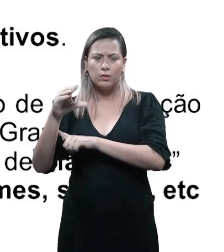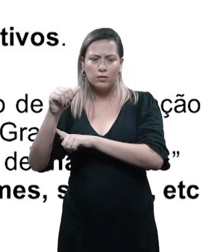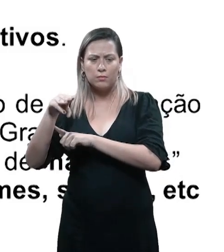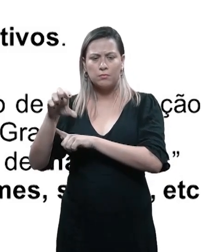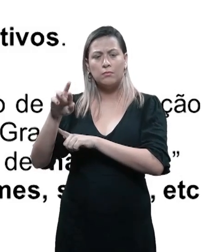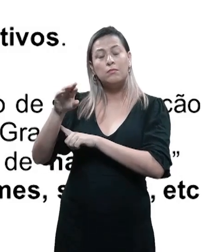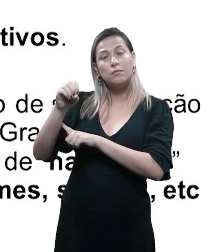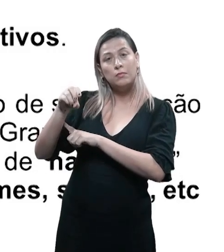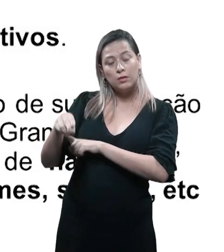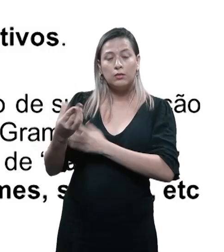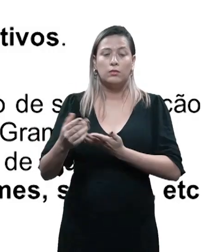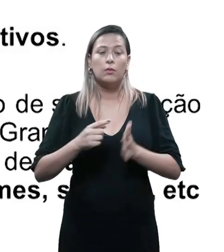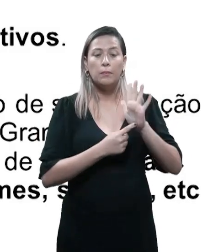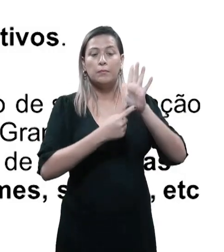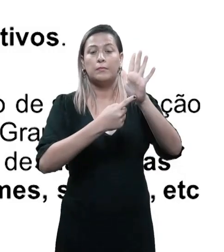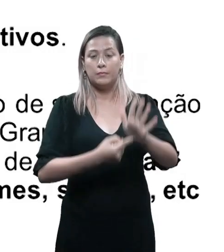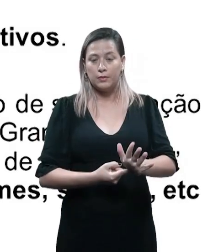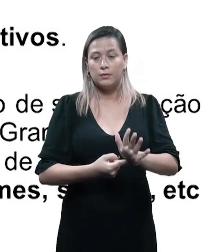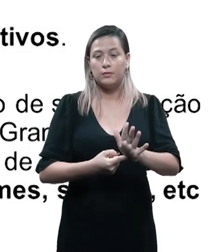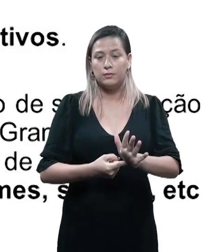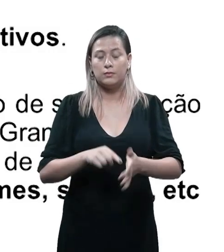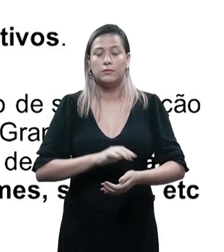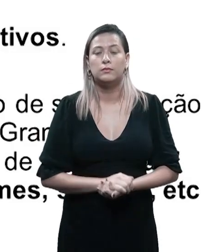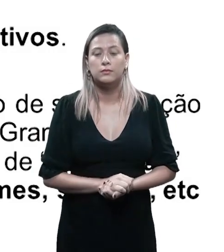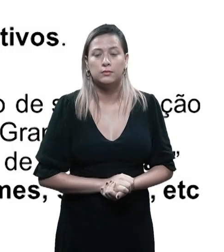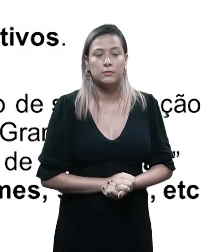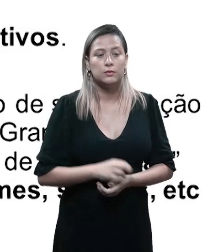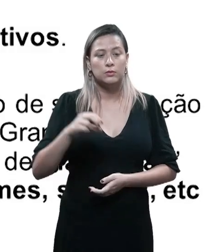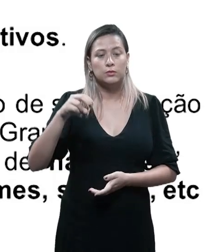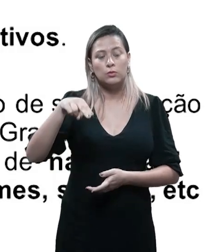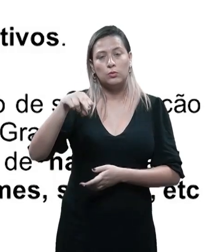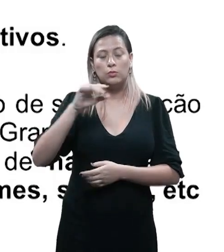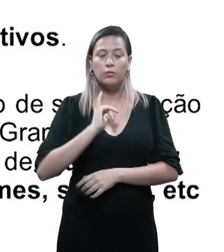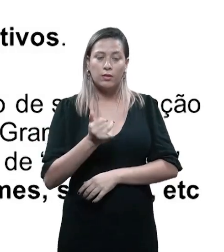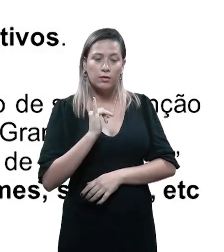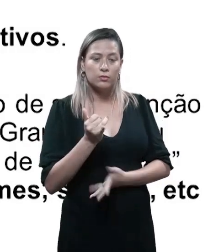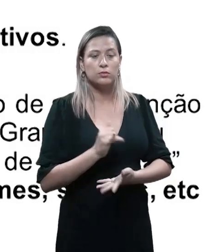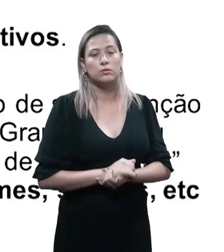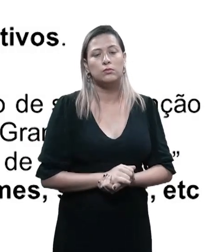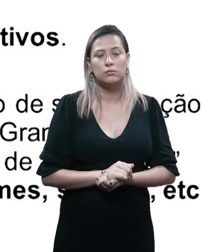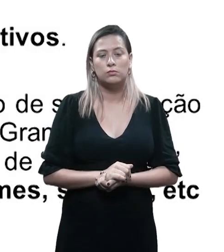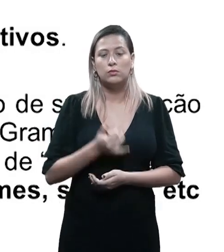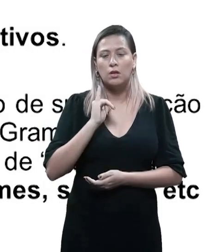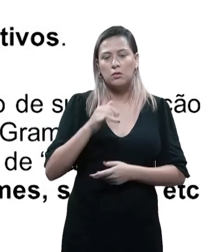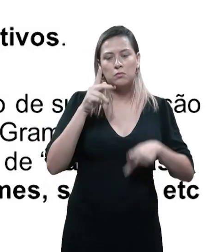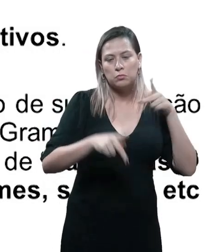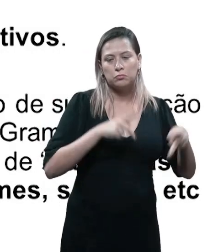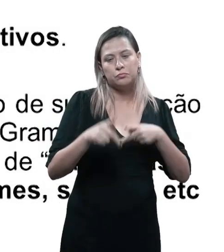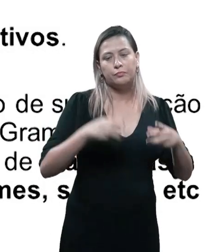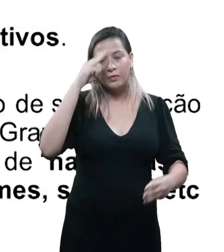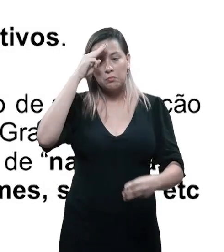evidente manifestação de narrativas em diversos domínios: contos populares, mitos,